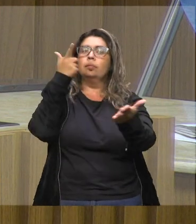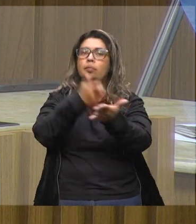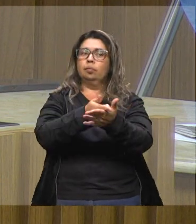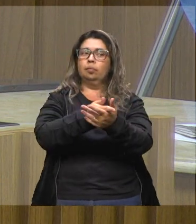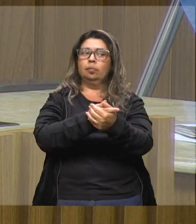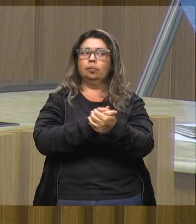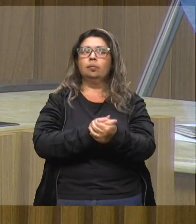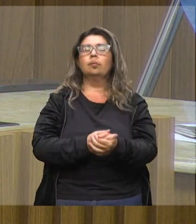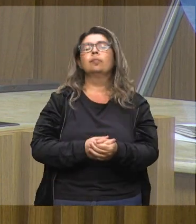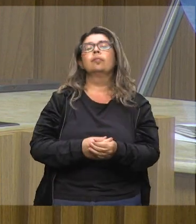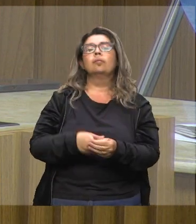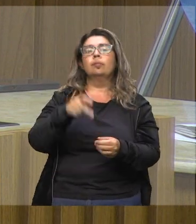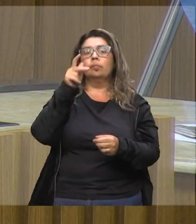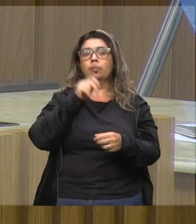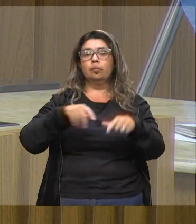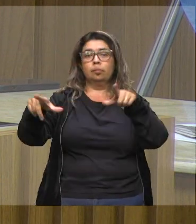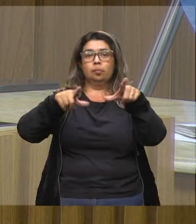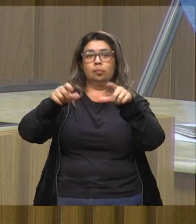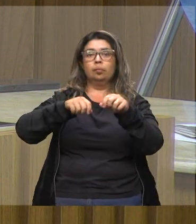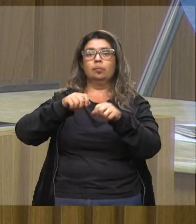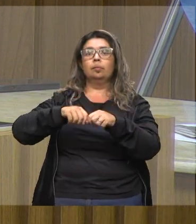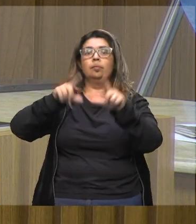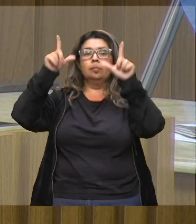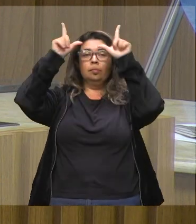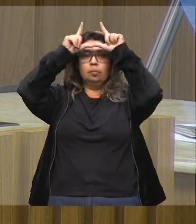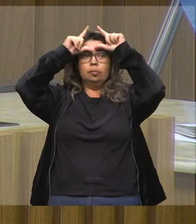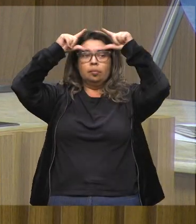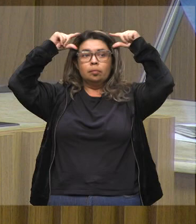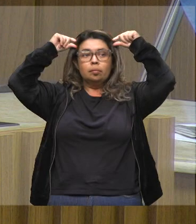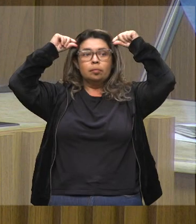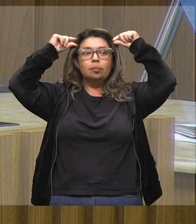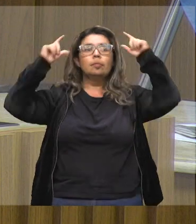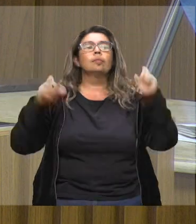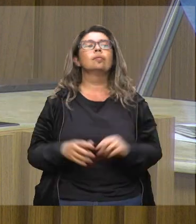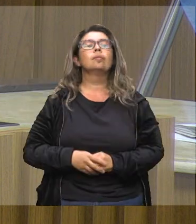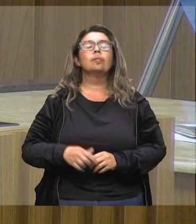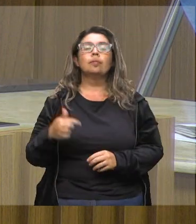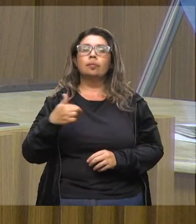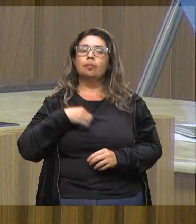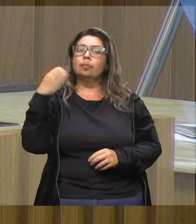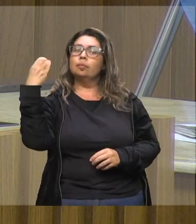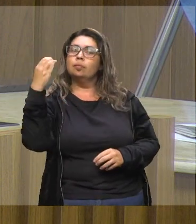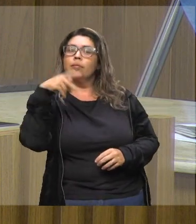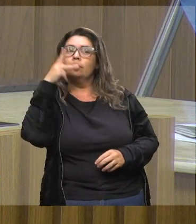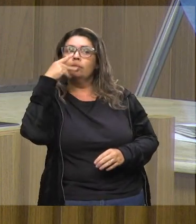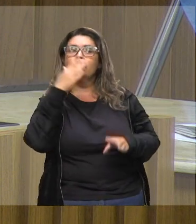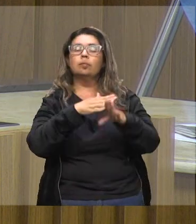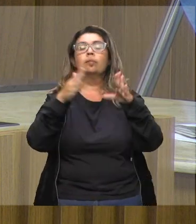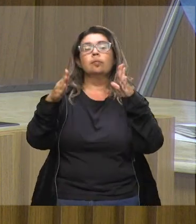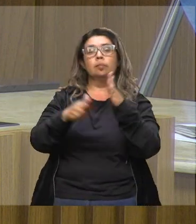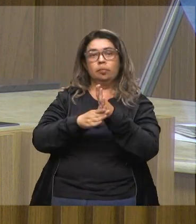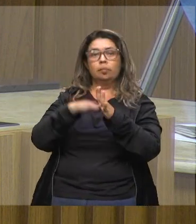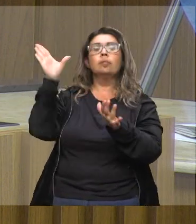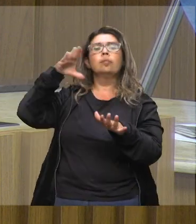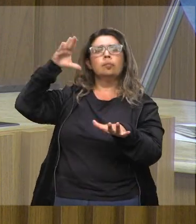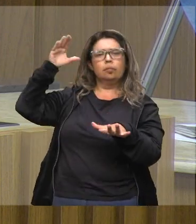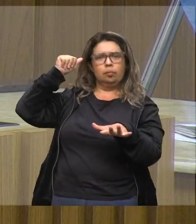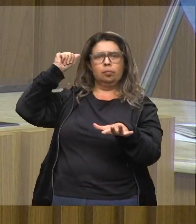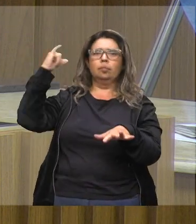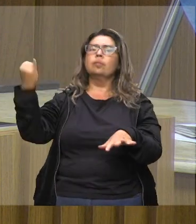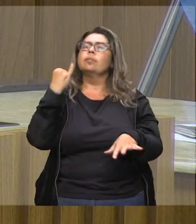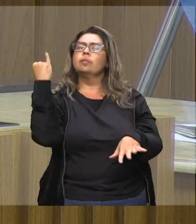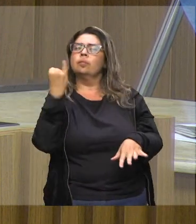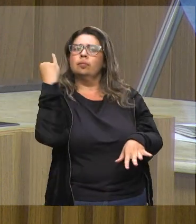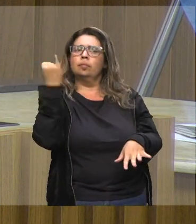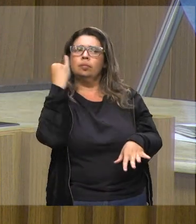do piso dos profissionais de enfermagem. E eu quero dizer a todos que estão nos ouvindo,